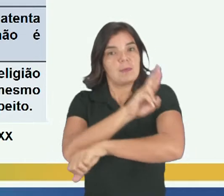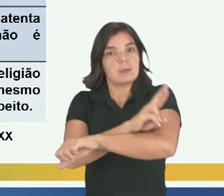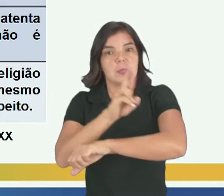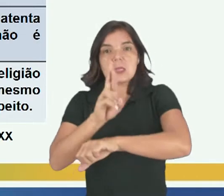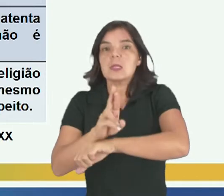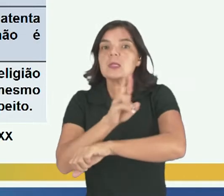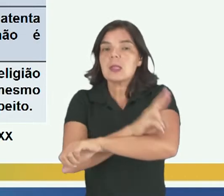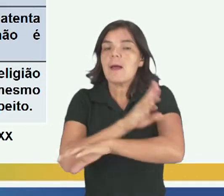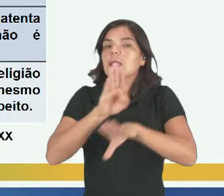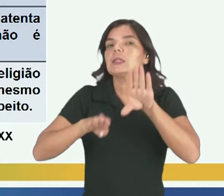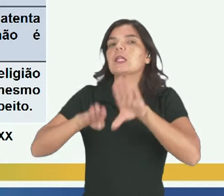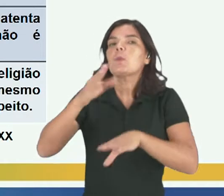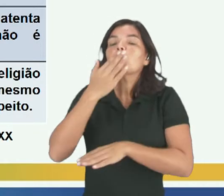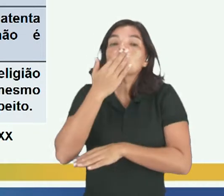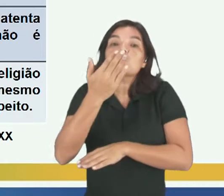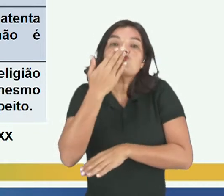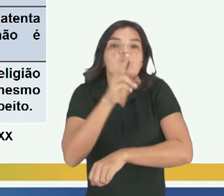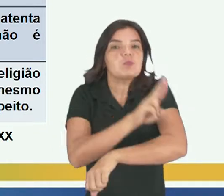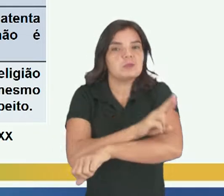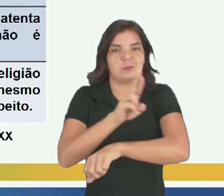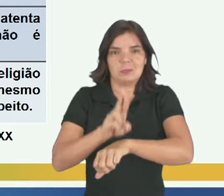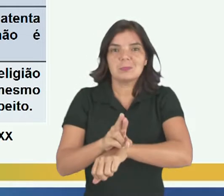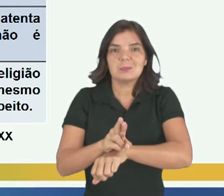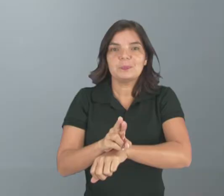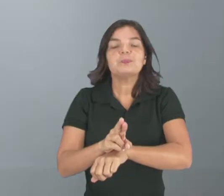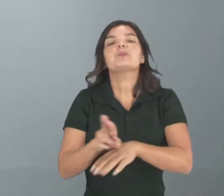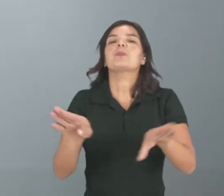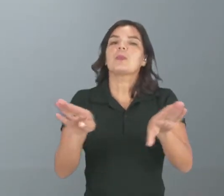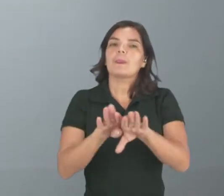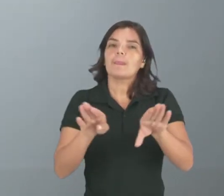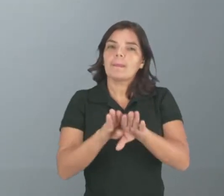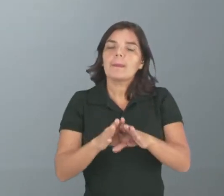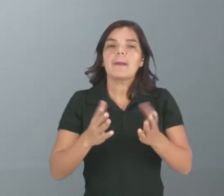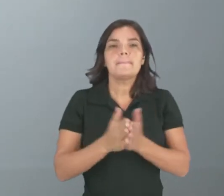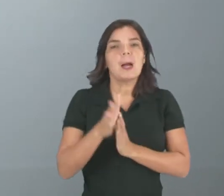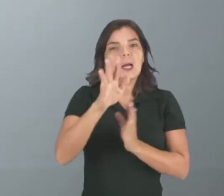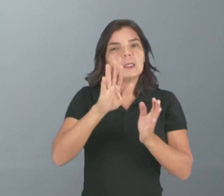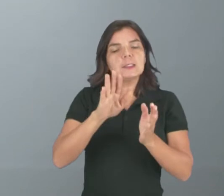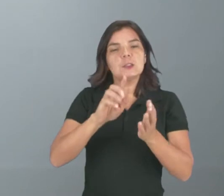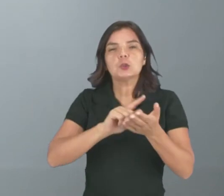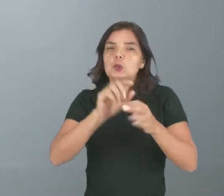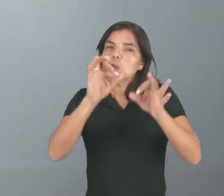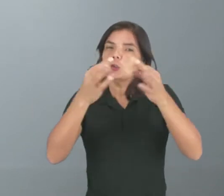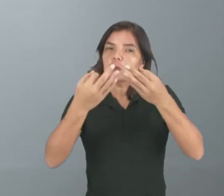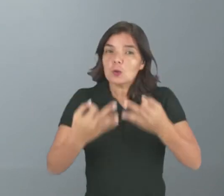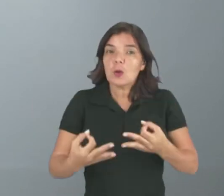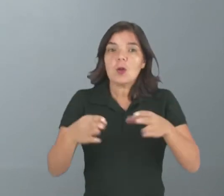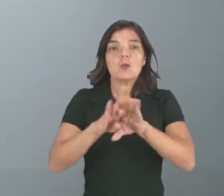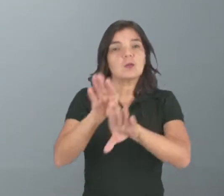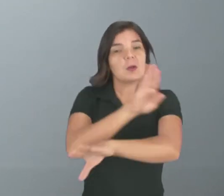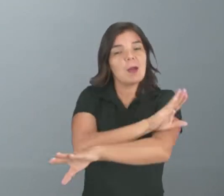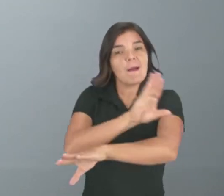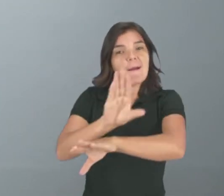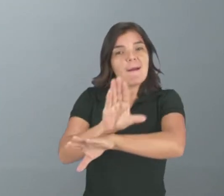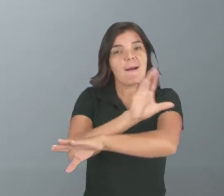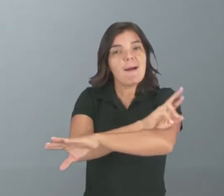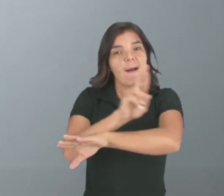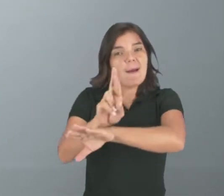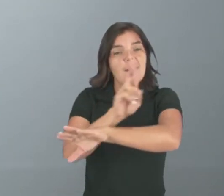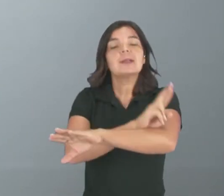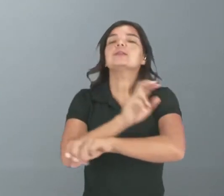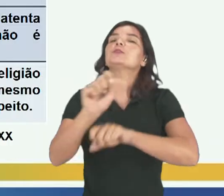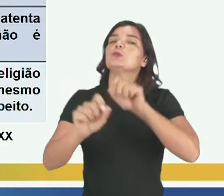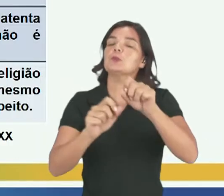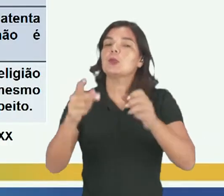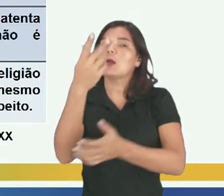ou seja, depende do tipo de religião, e nós estamos botando aqui de uma forma mais genérica, a religião ela vai trazer